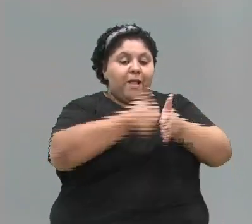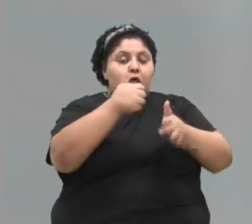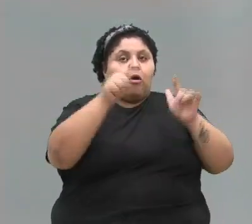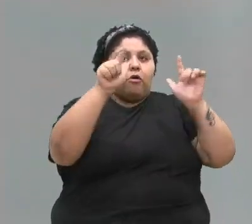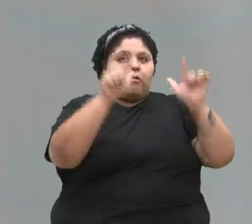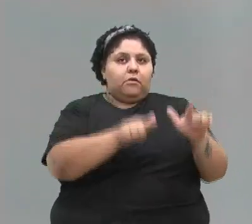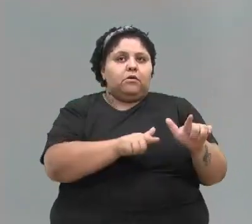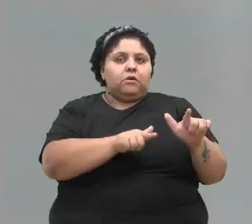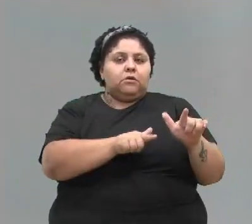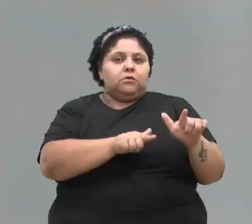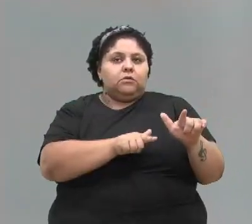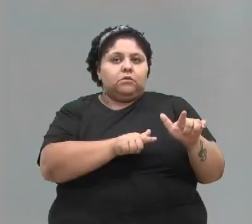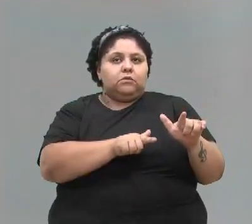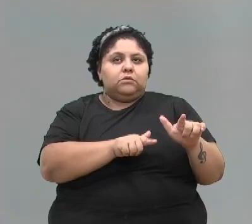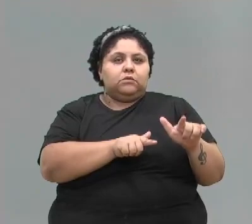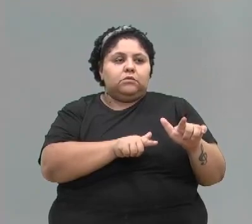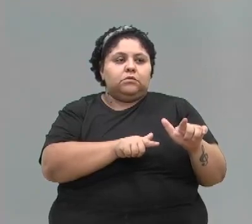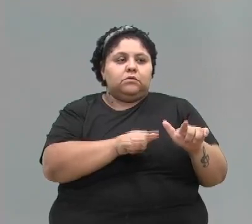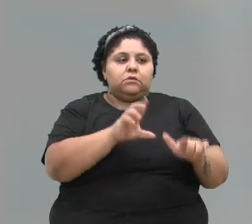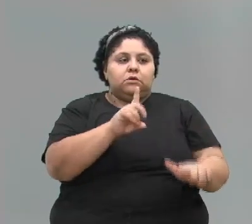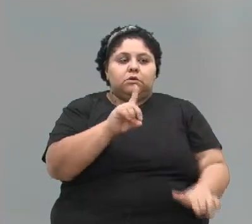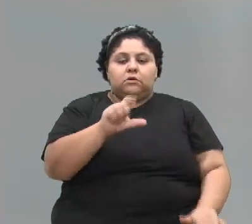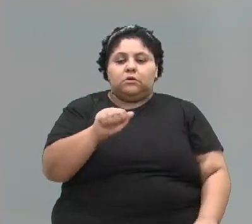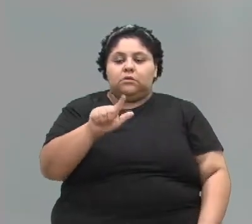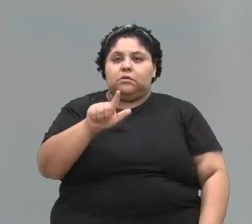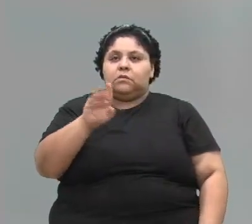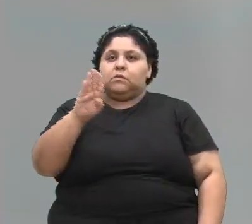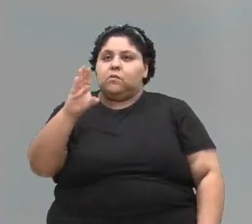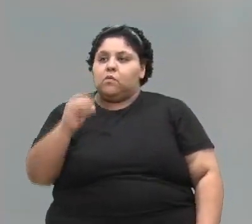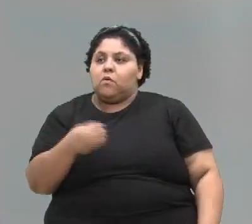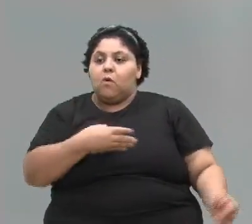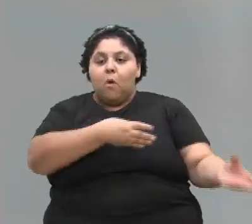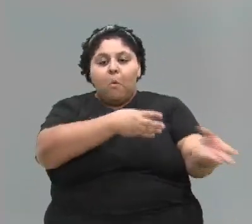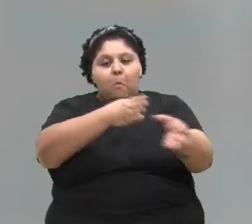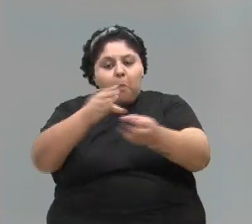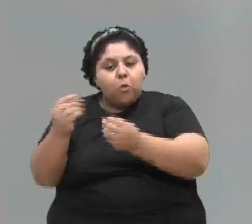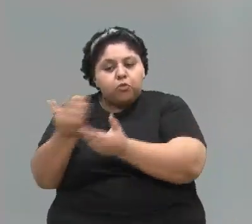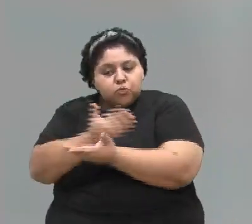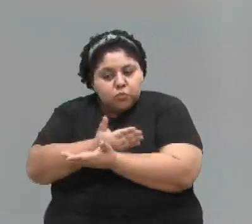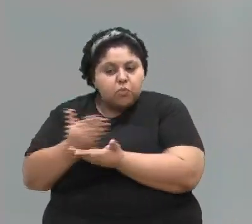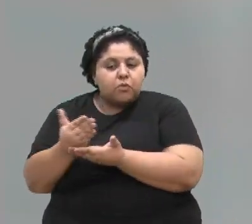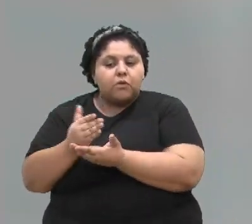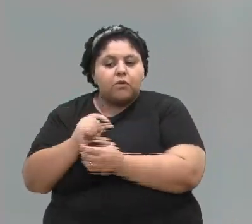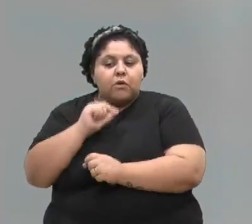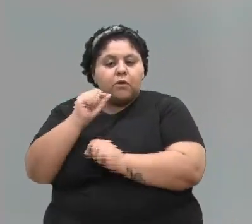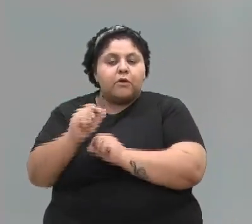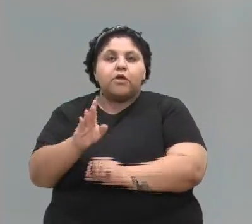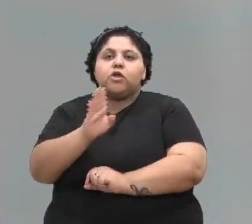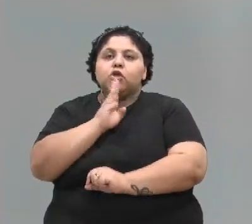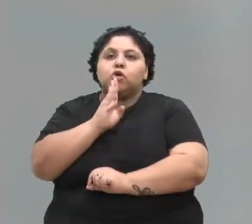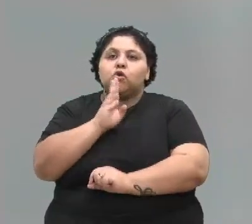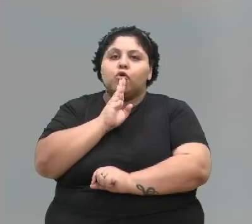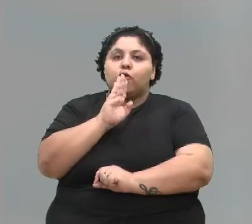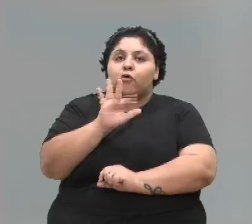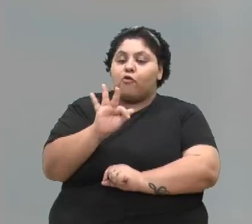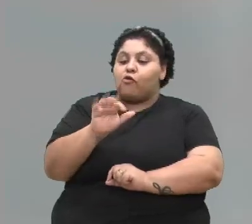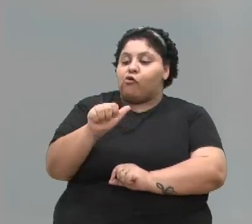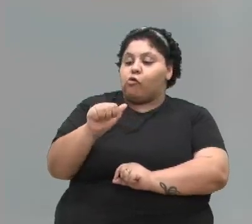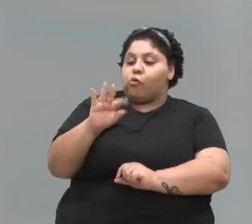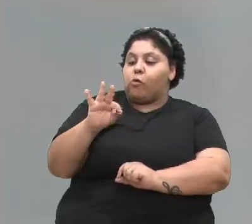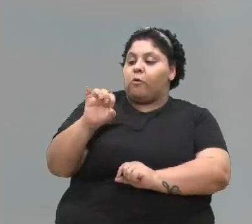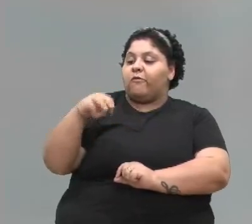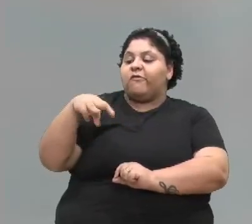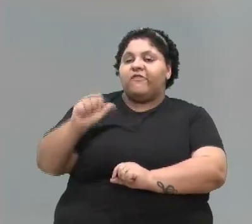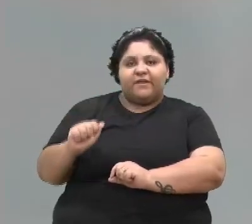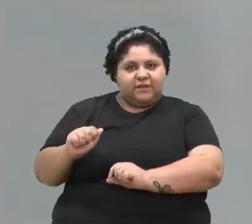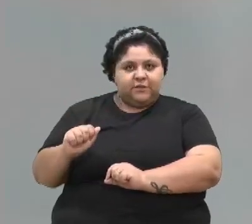da orla do Complexo Dalbó, é que muitos frutos foram gerados. E quem conhece o Fátima, né, desde sempre, eu tive a